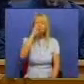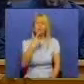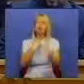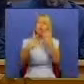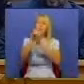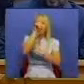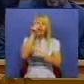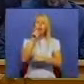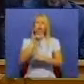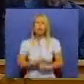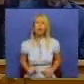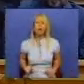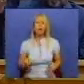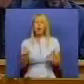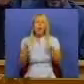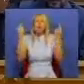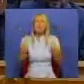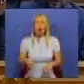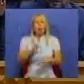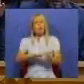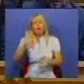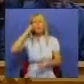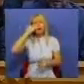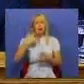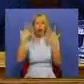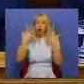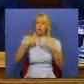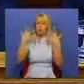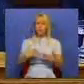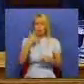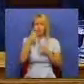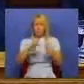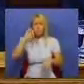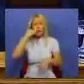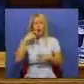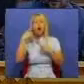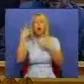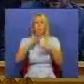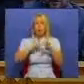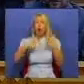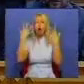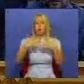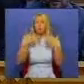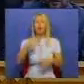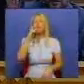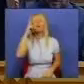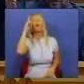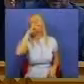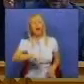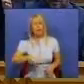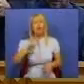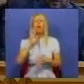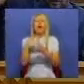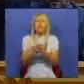sobre, não tanto sobre as vítimas deste orçamento. Lá iremos. Mas sobre aqueles a quem o orçamento sorri.